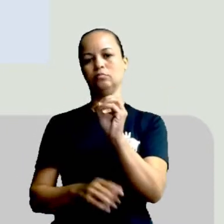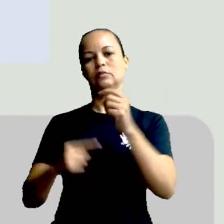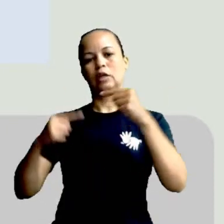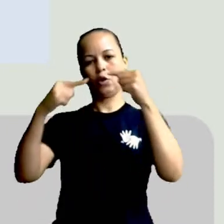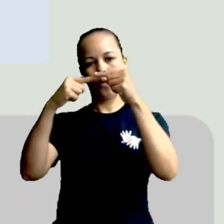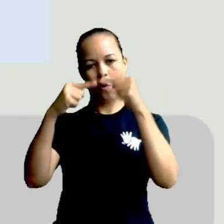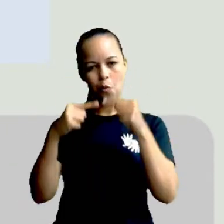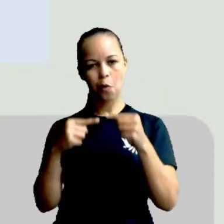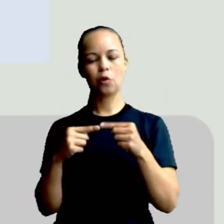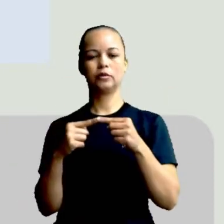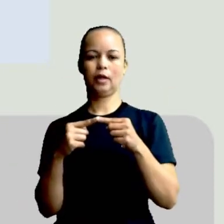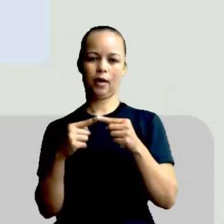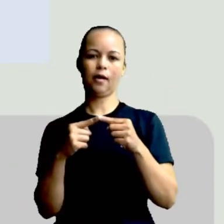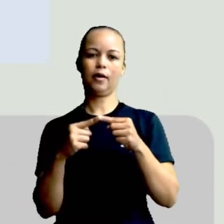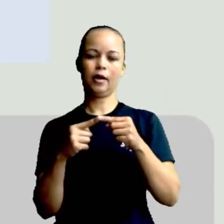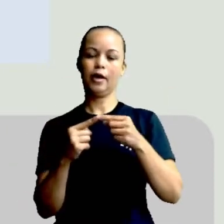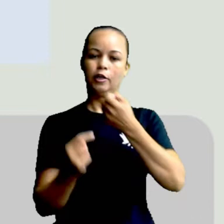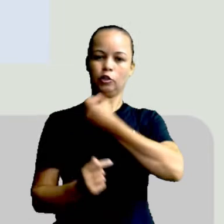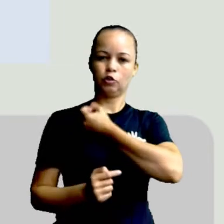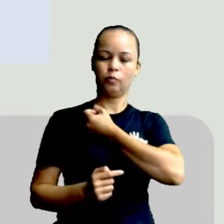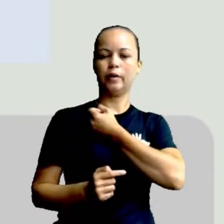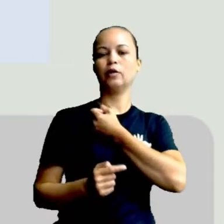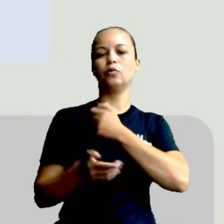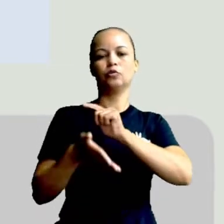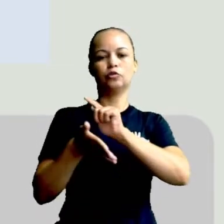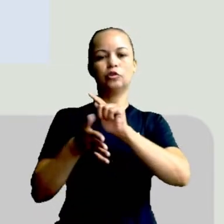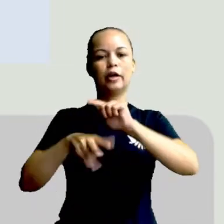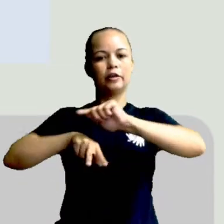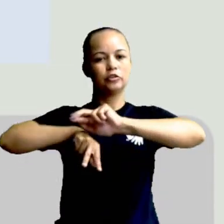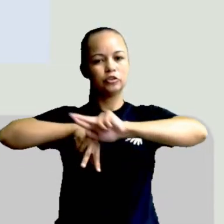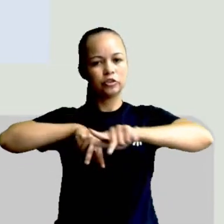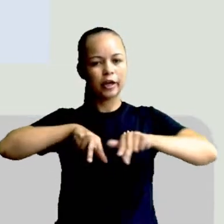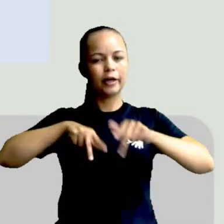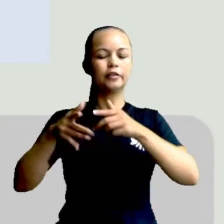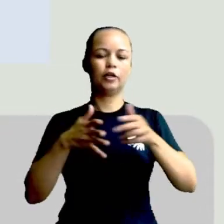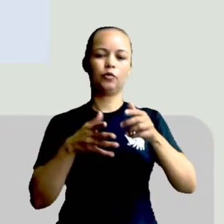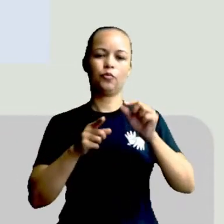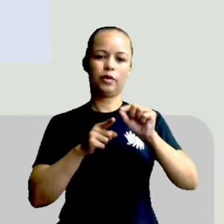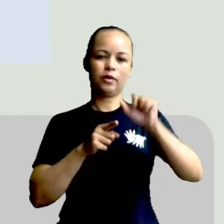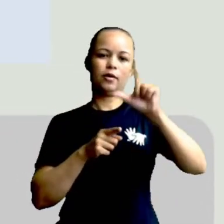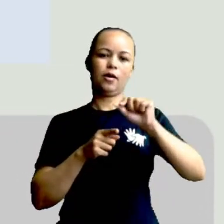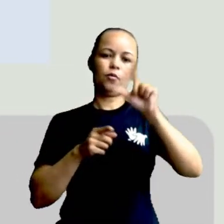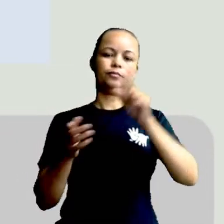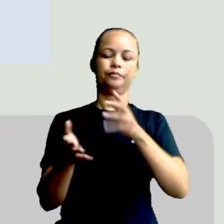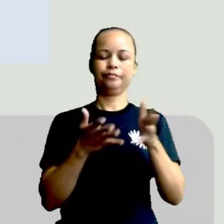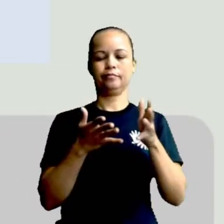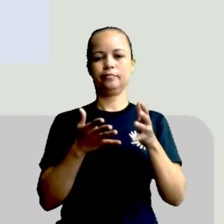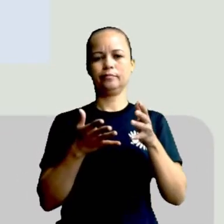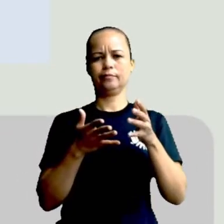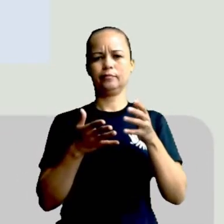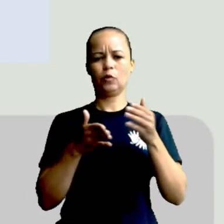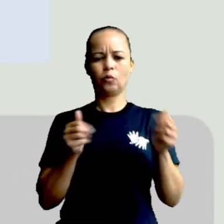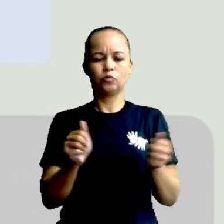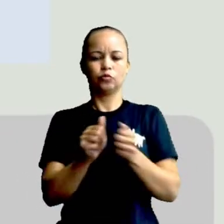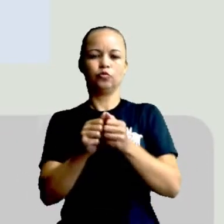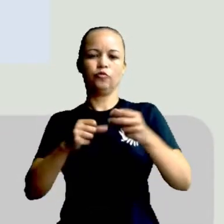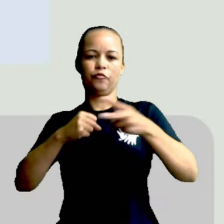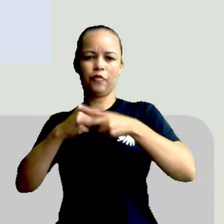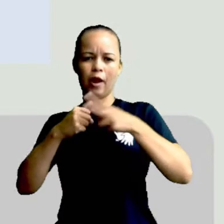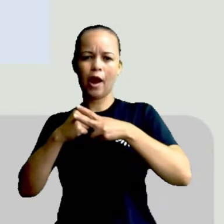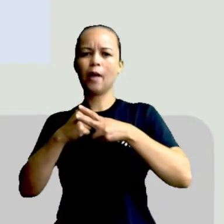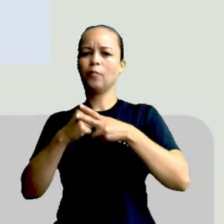em número gênero e grau É verdade uma regrinha aí da gramática quando acompanha um verbos que indicam